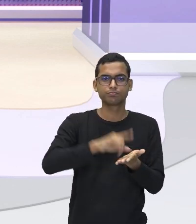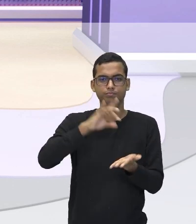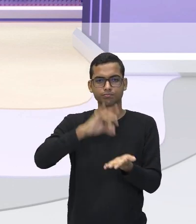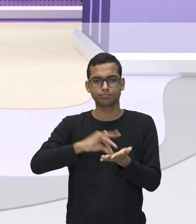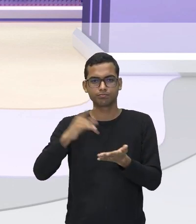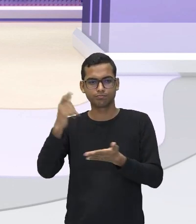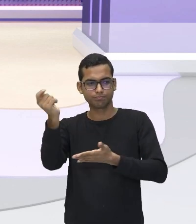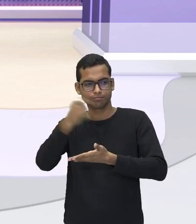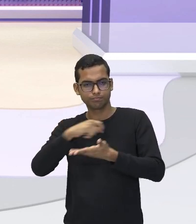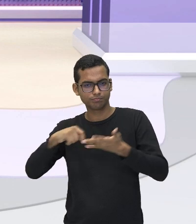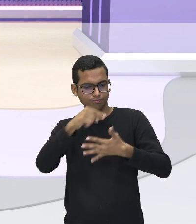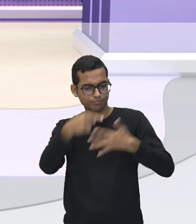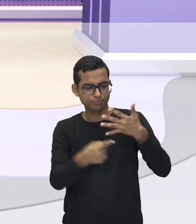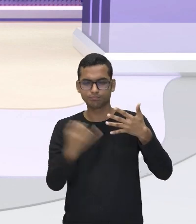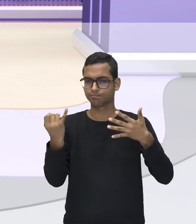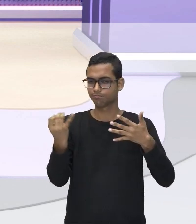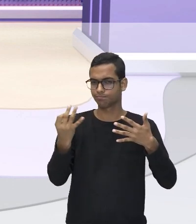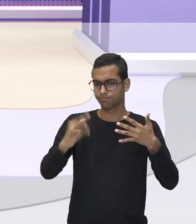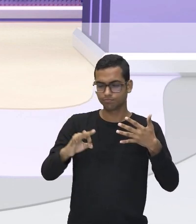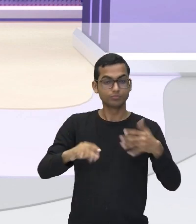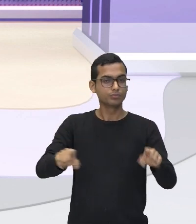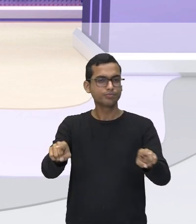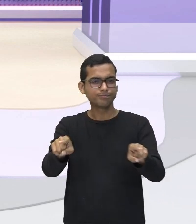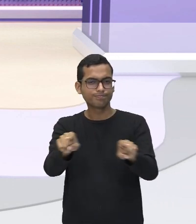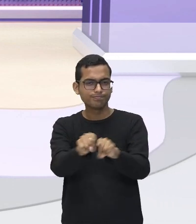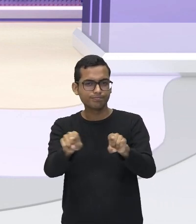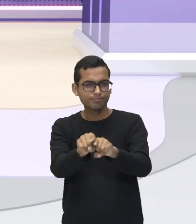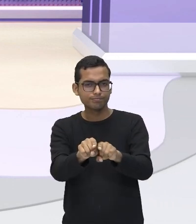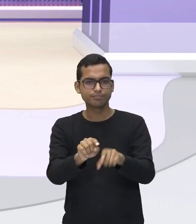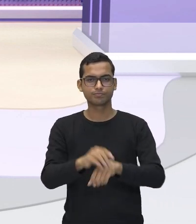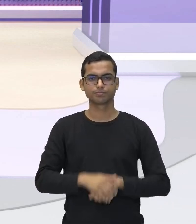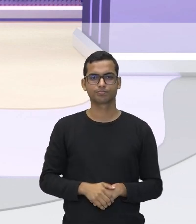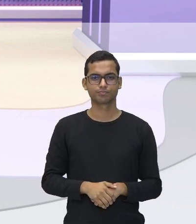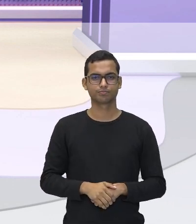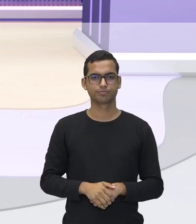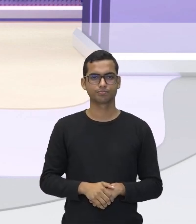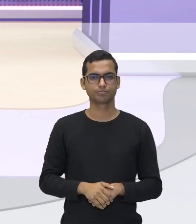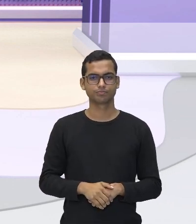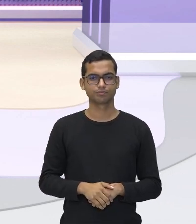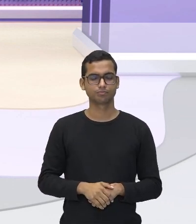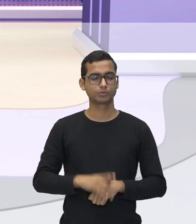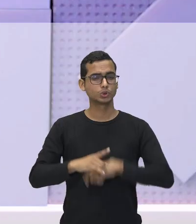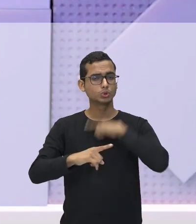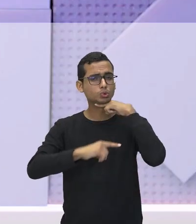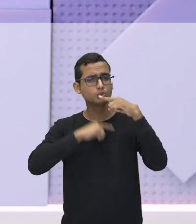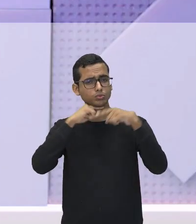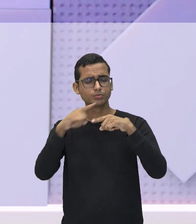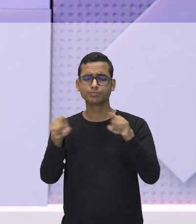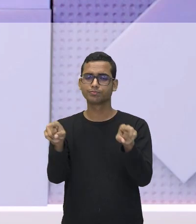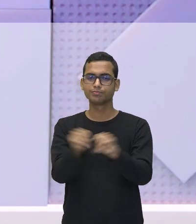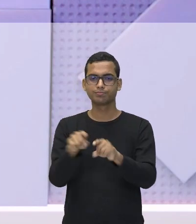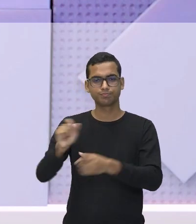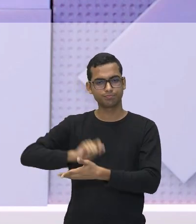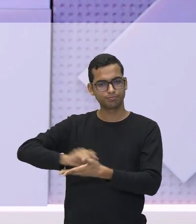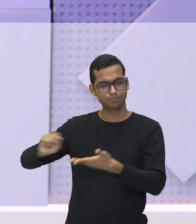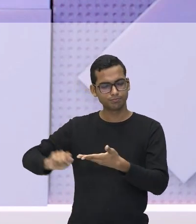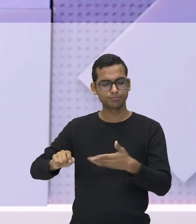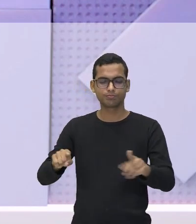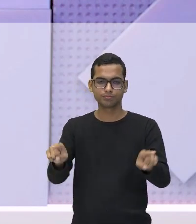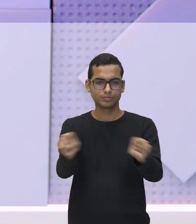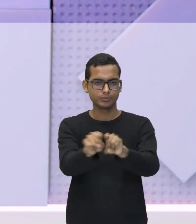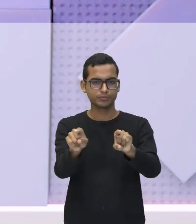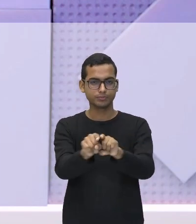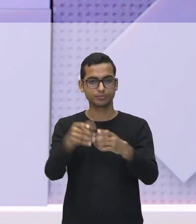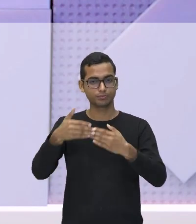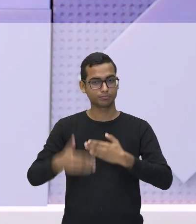que consideramos mais importantes e também que façamos anotações das nossas dúvidas. Vamos lá. Começando